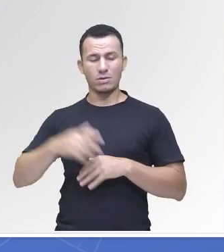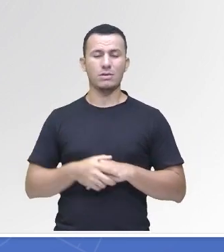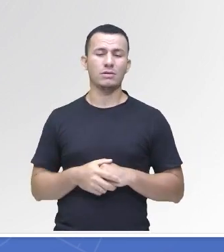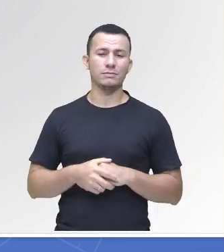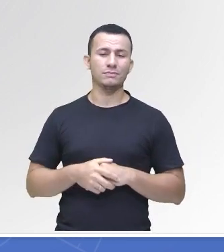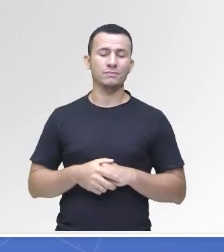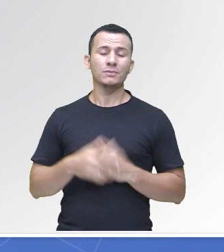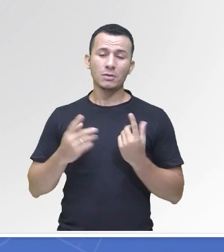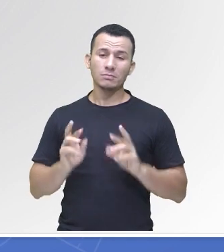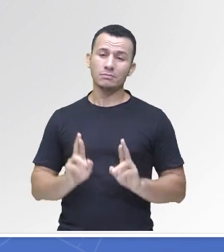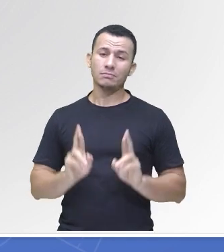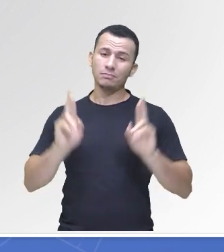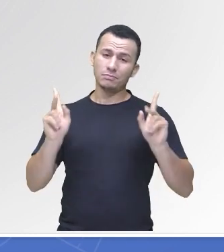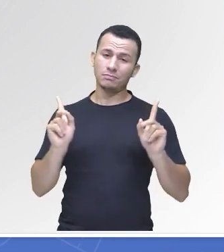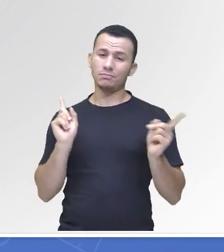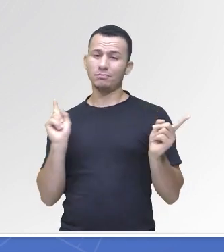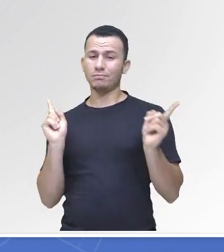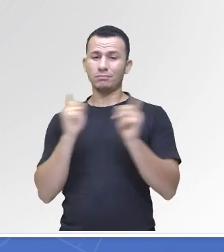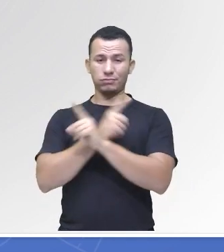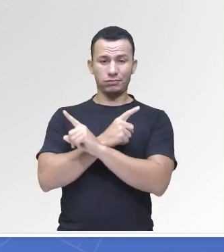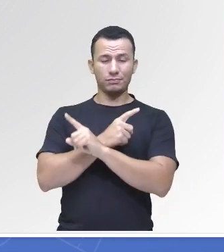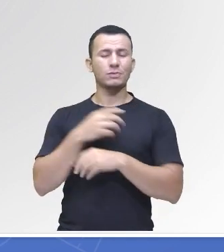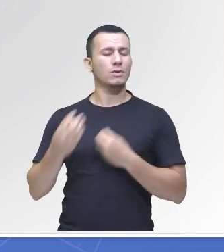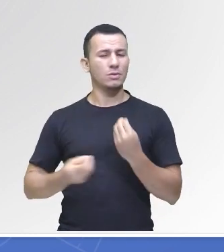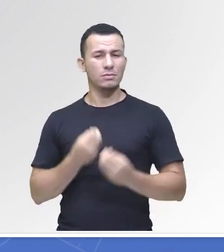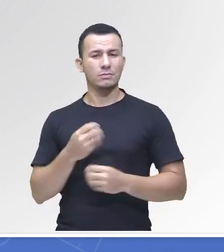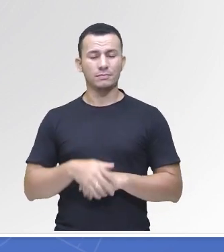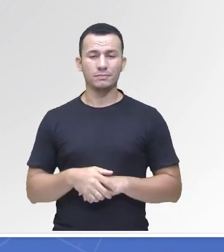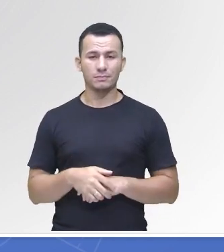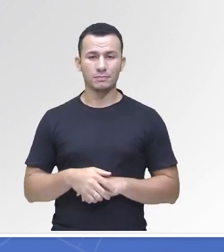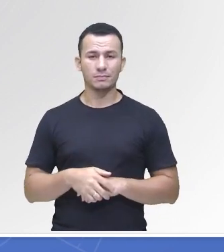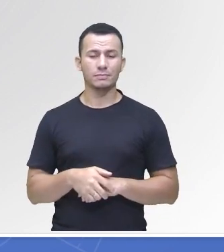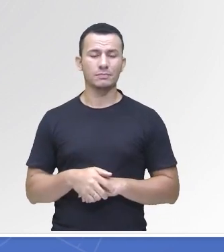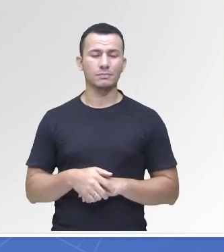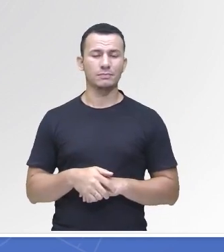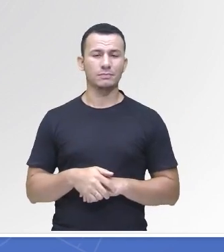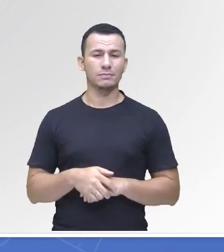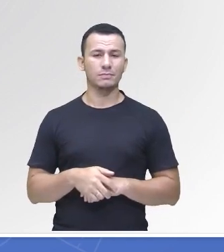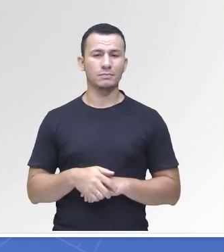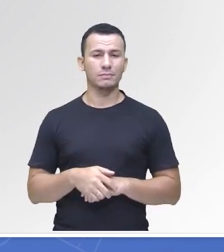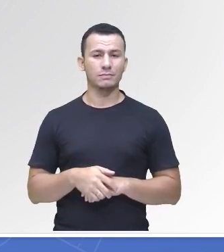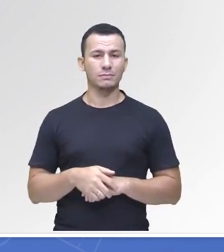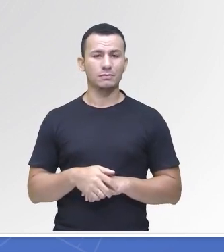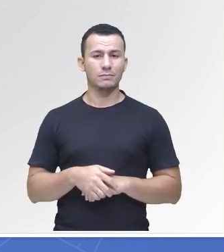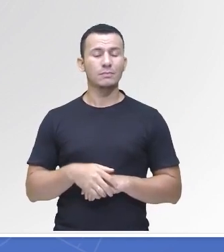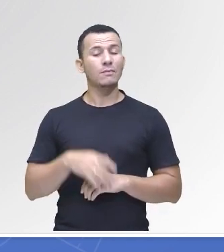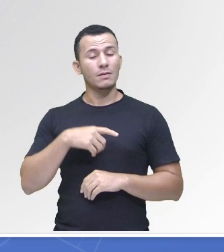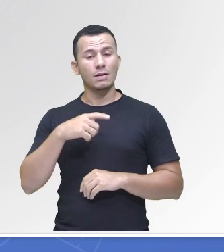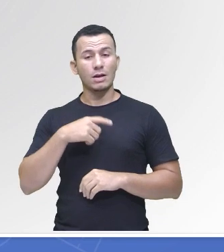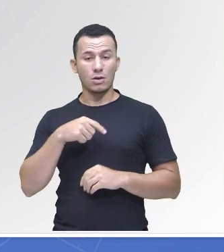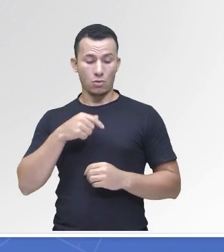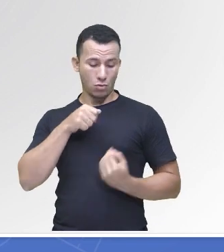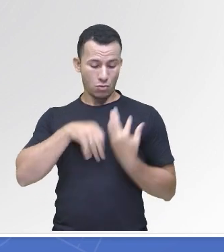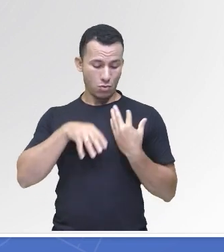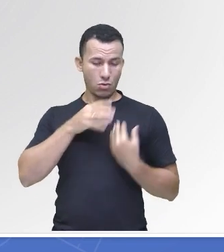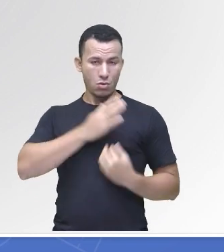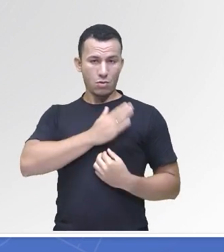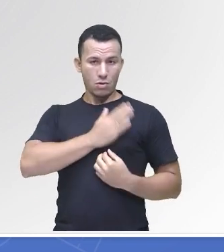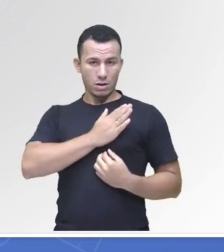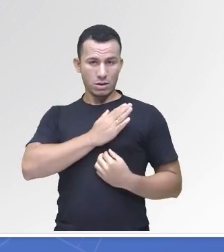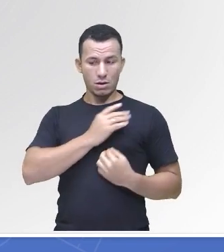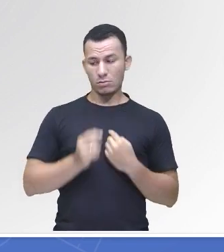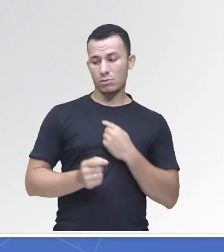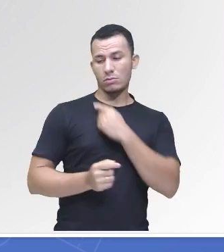papel invertidos, né? Como assim? Aquelas que estão relacionadas ali, ligadas do coração e do